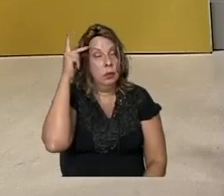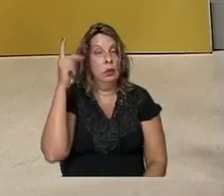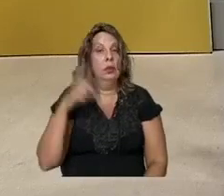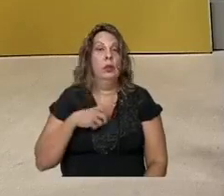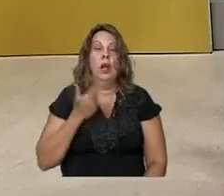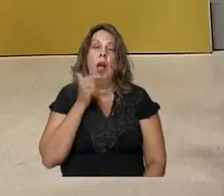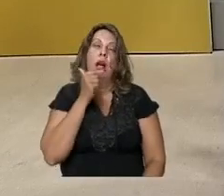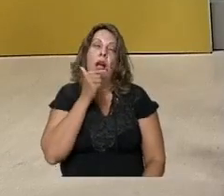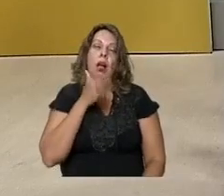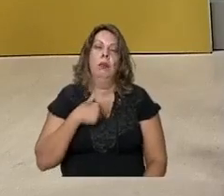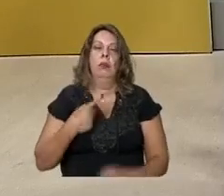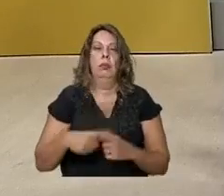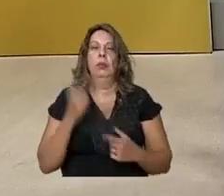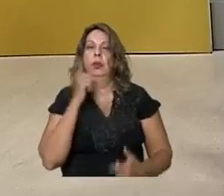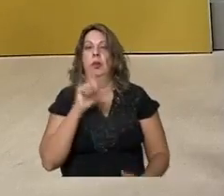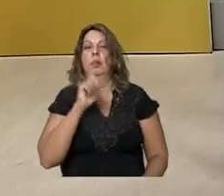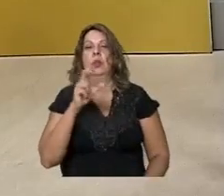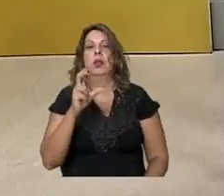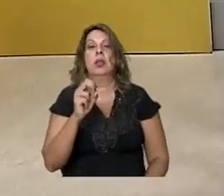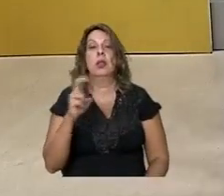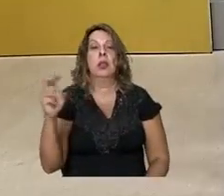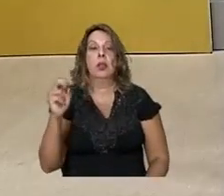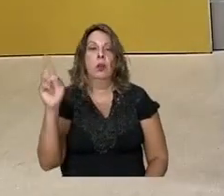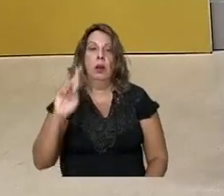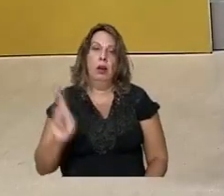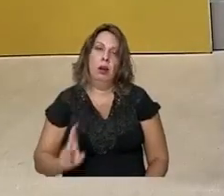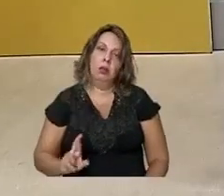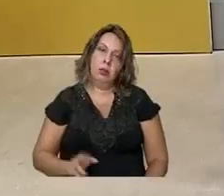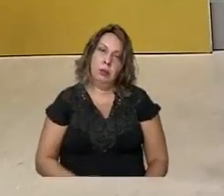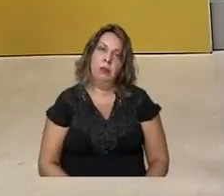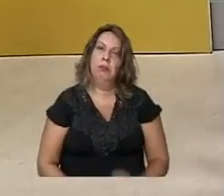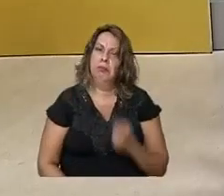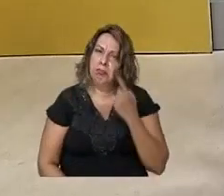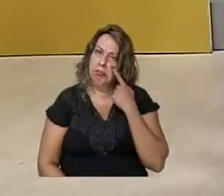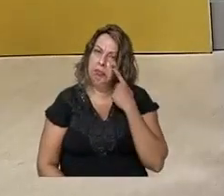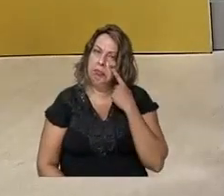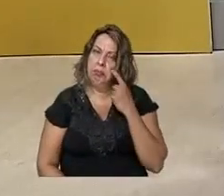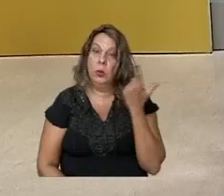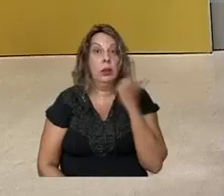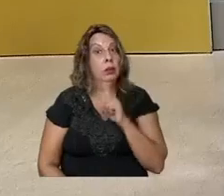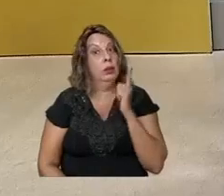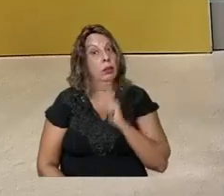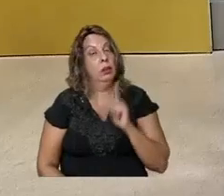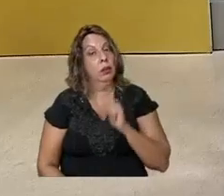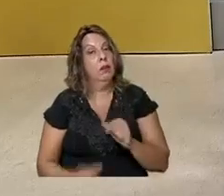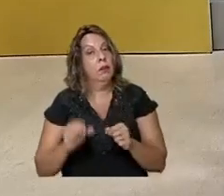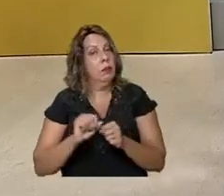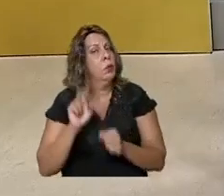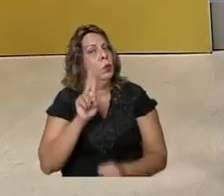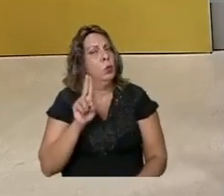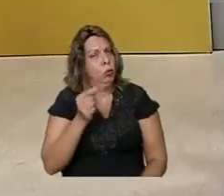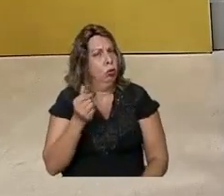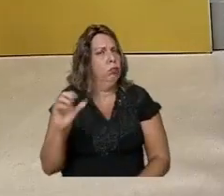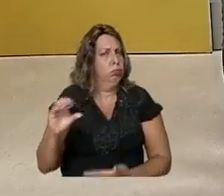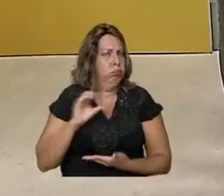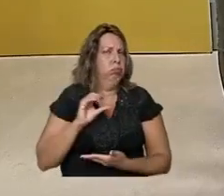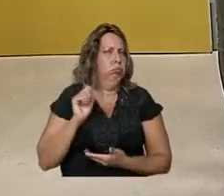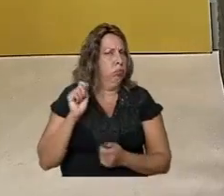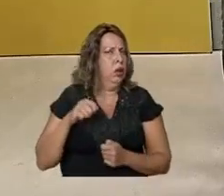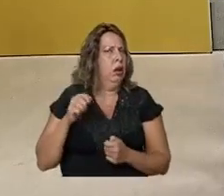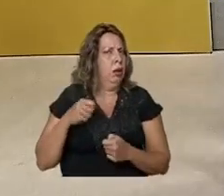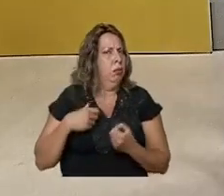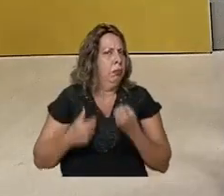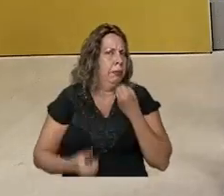quê? Porque cada um levou R$500 pra casa. Bom demais. Tenho certeza que esses contemplados farão bom uso do dinheiro, né não, Jaque? Ah,